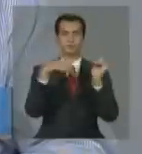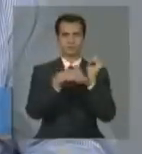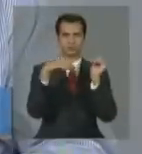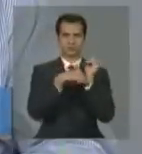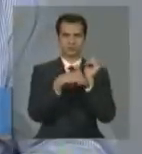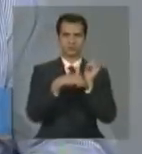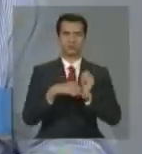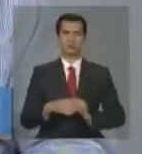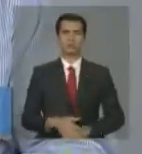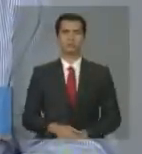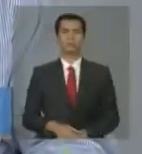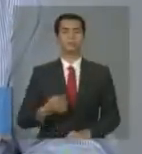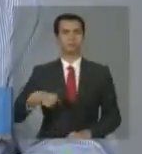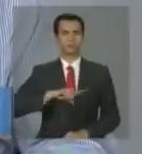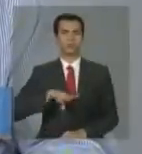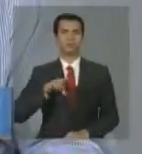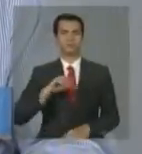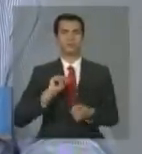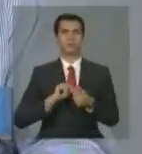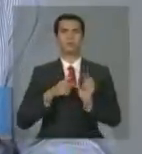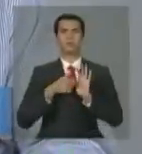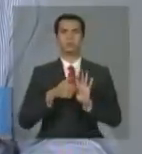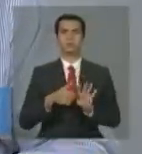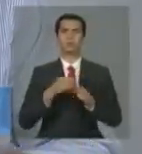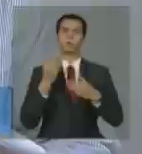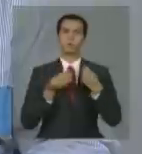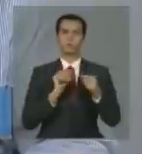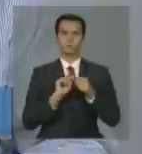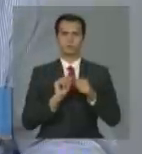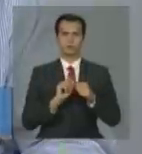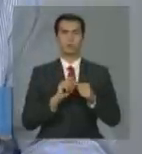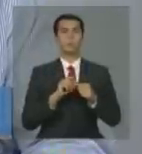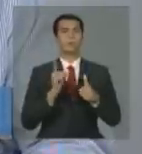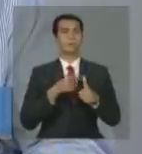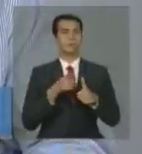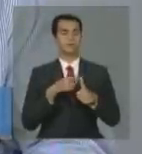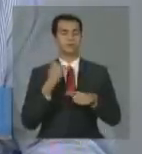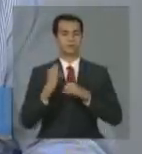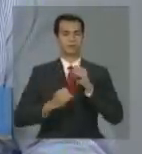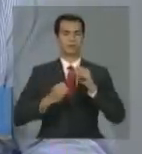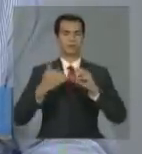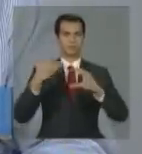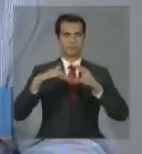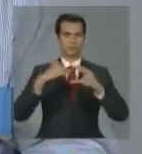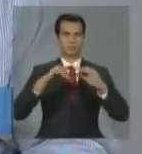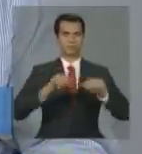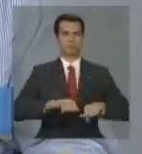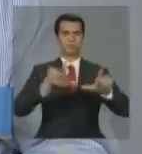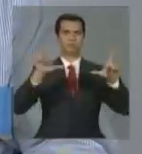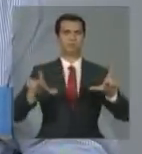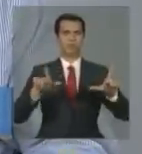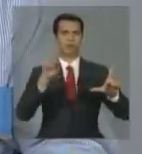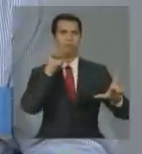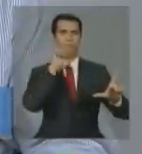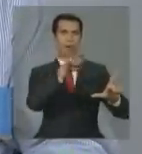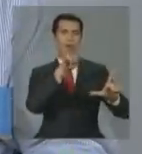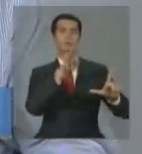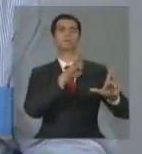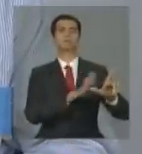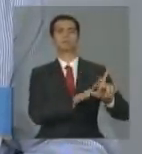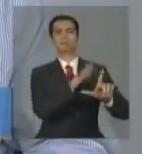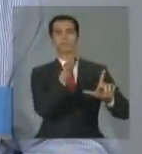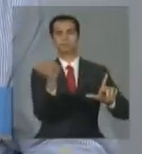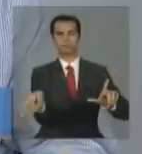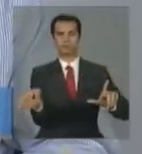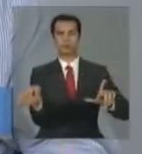falar aqui um passo a passo. Tá? Ele vai clicar nesse link, vai abrir a tela do SAA, ele vai com a